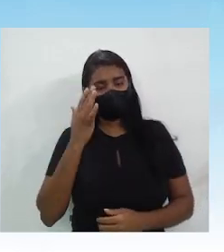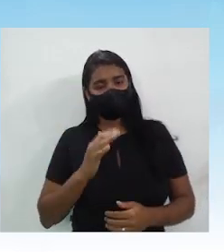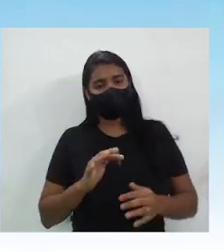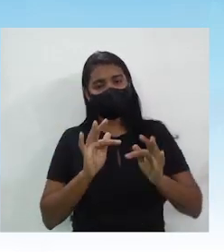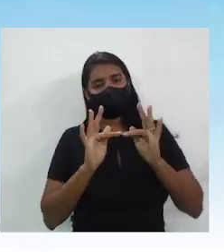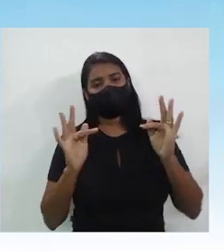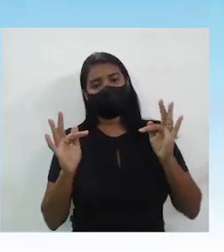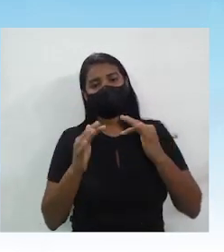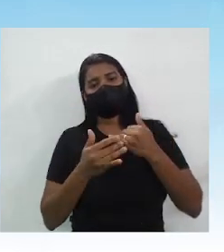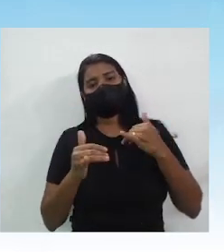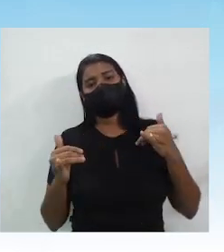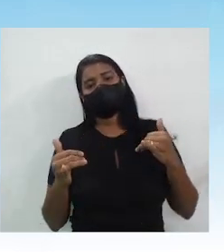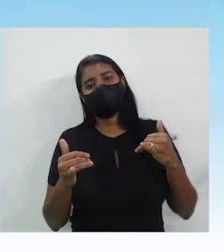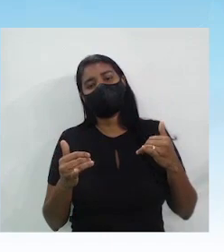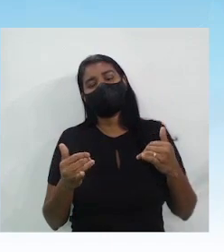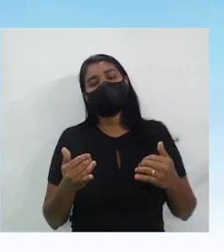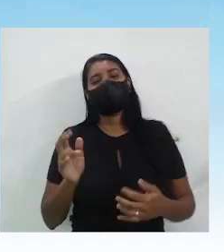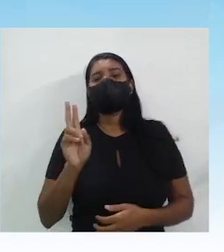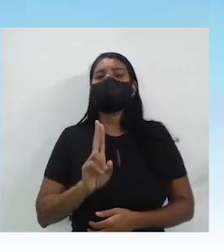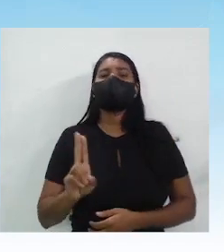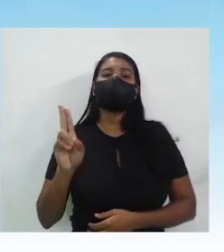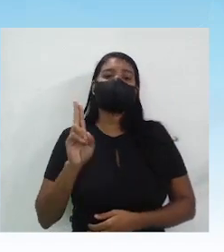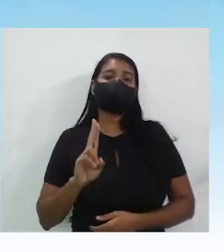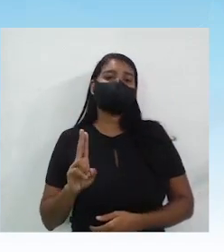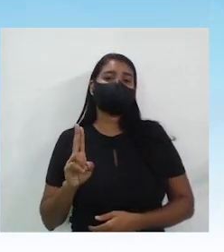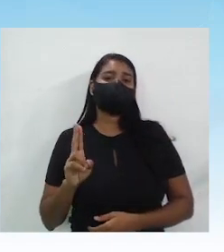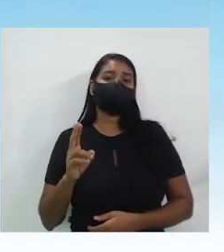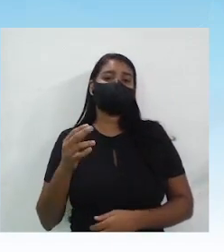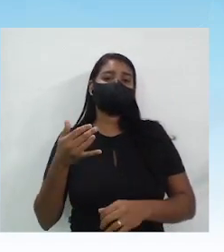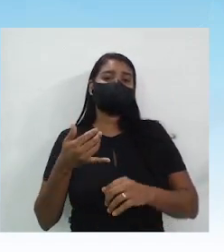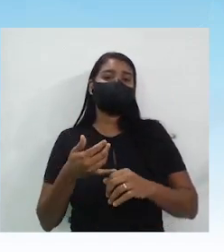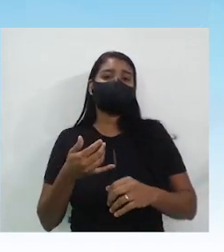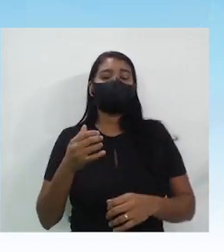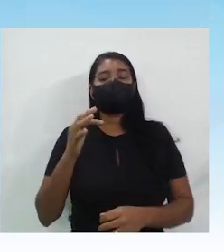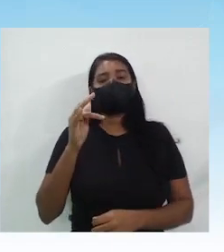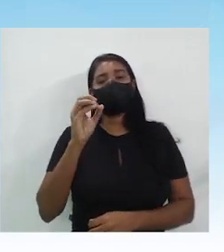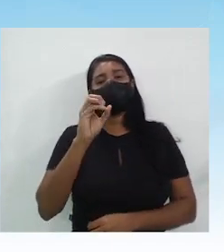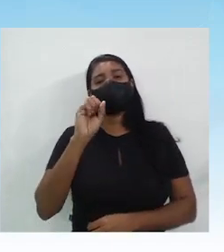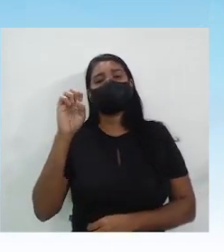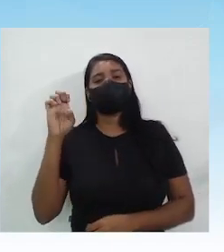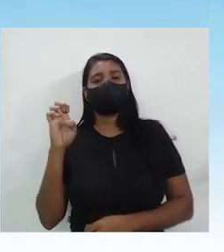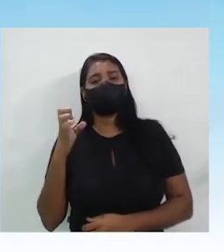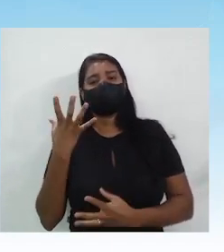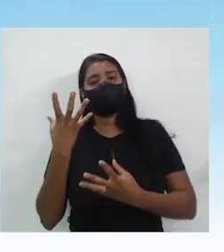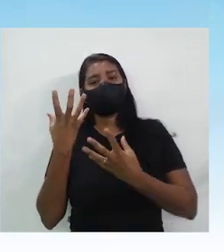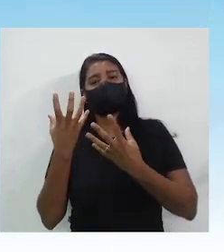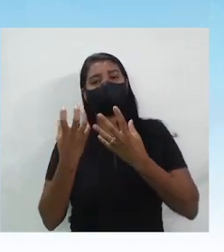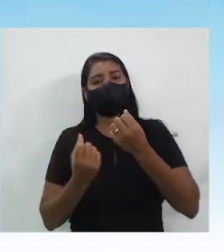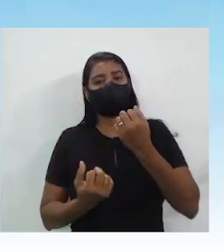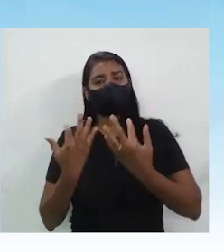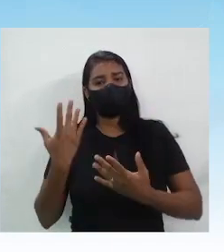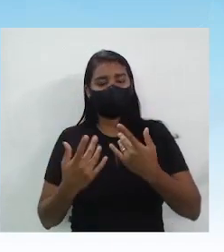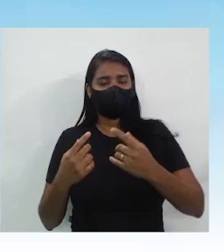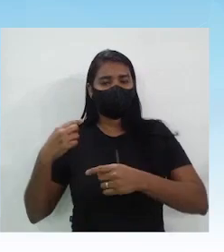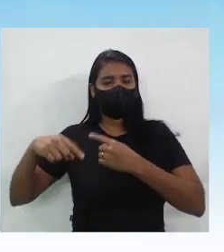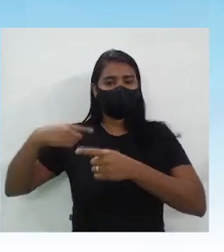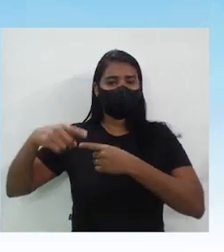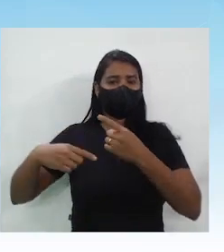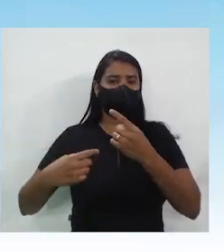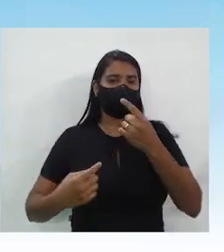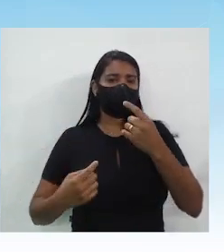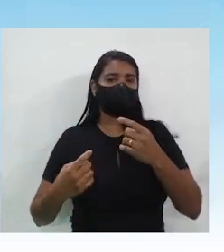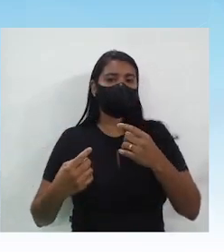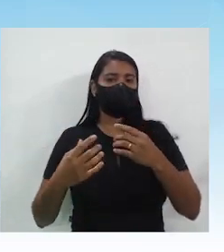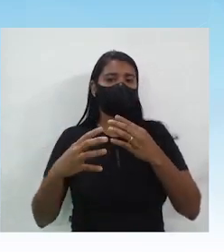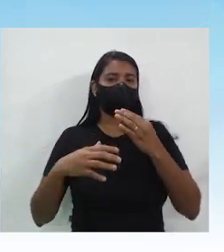fontes de energia. Como são utilizados ali combustíveis que são fósseis para queimar e gerar energia,